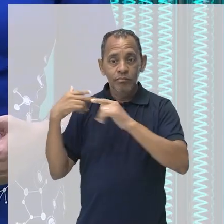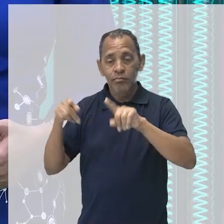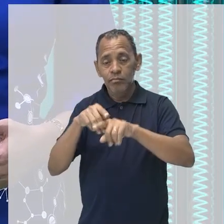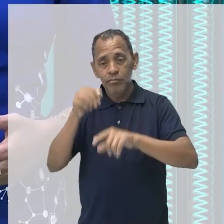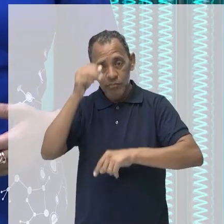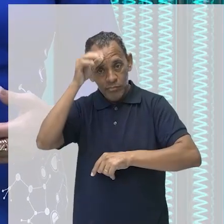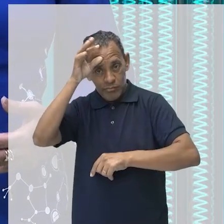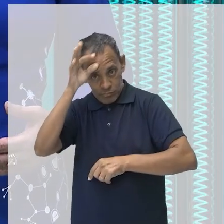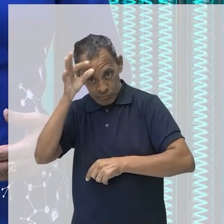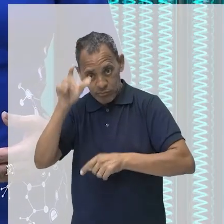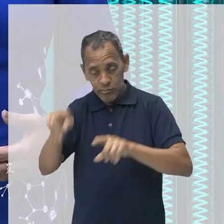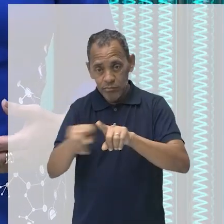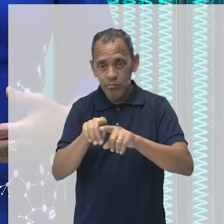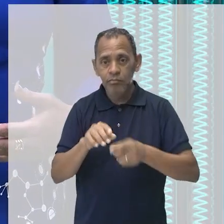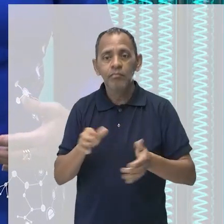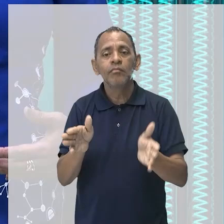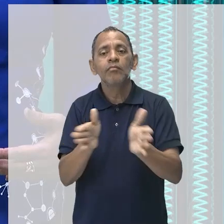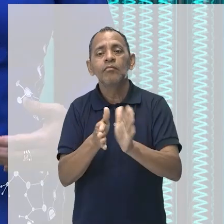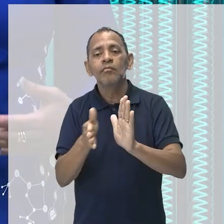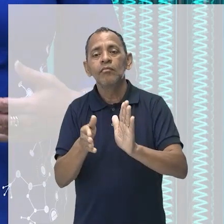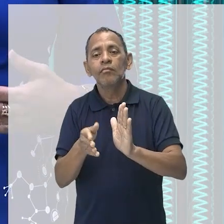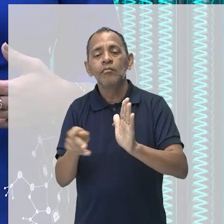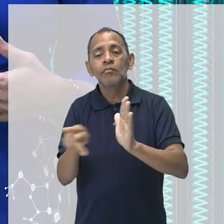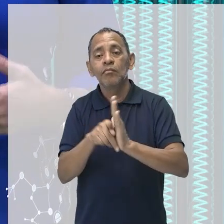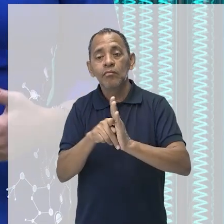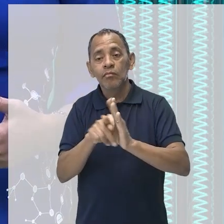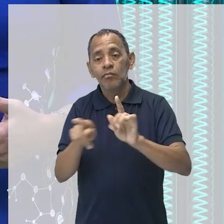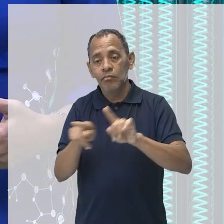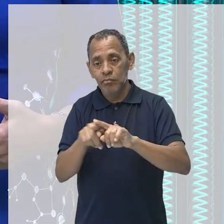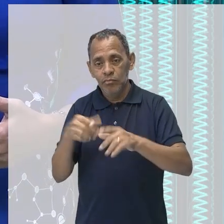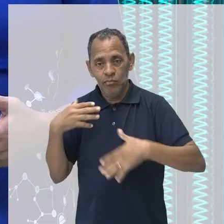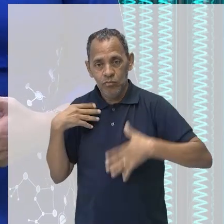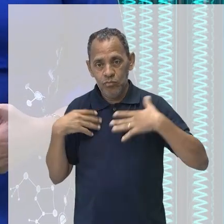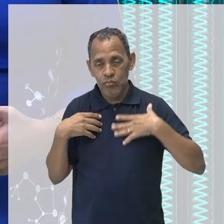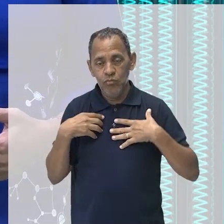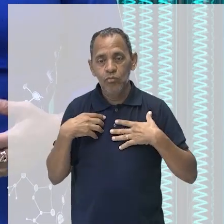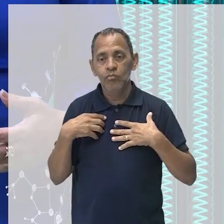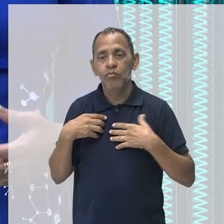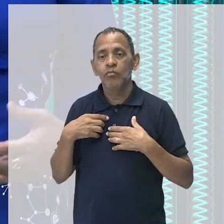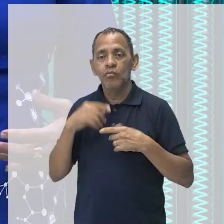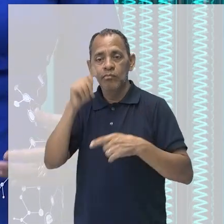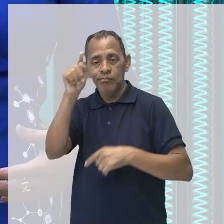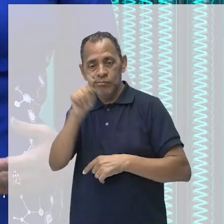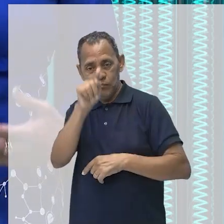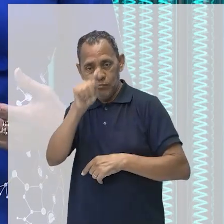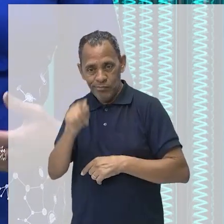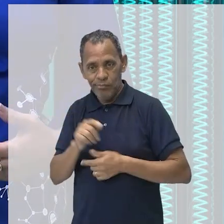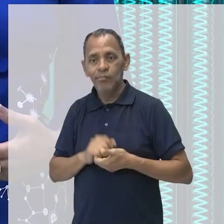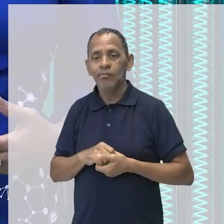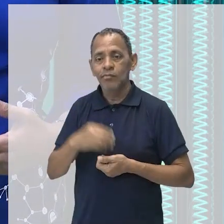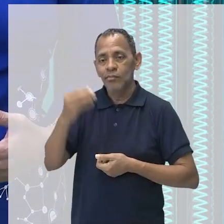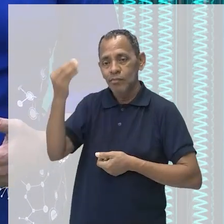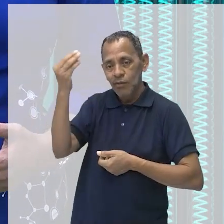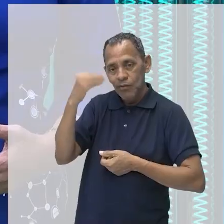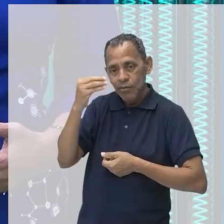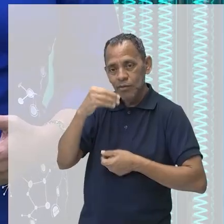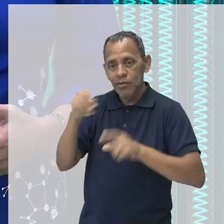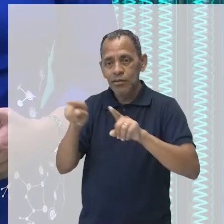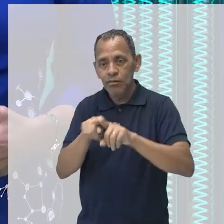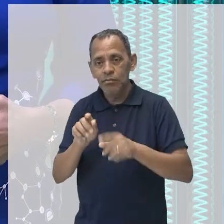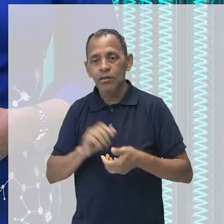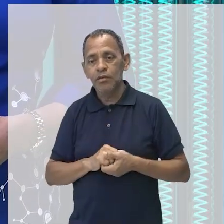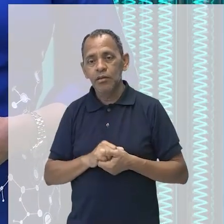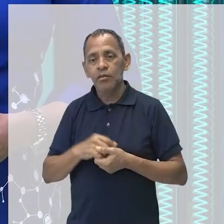próprio corpo para procurar sanar suas deficiências e saber o que é preciso aumentar ou